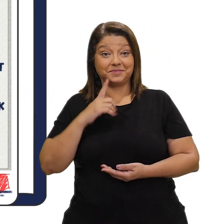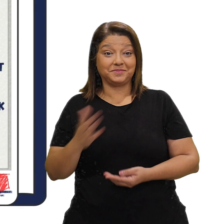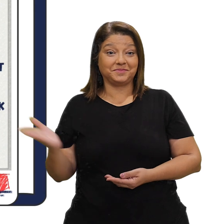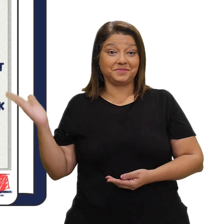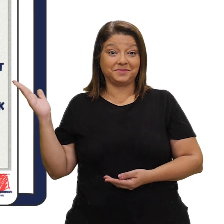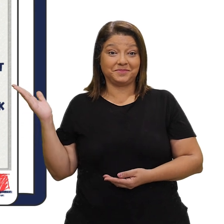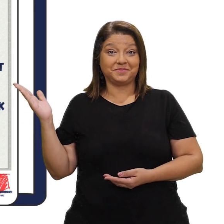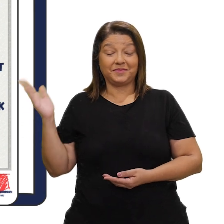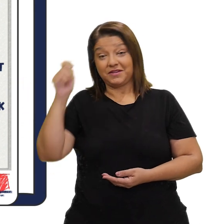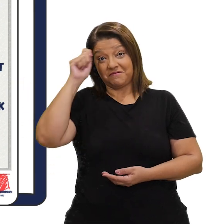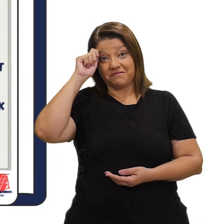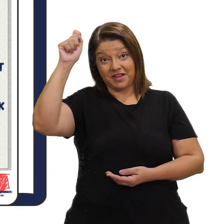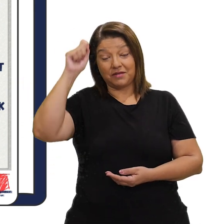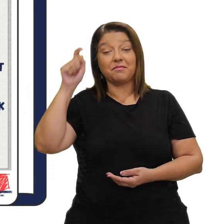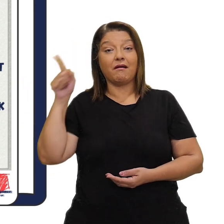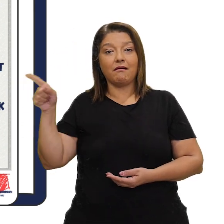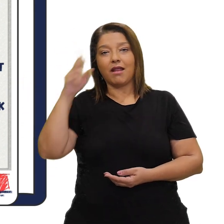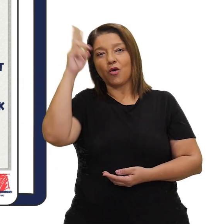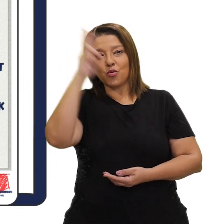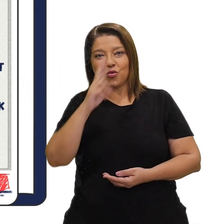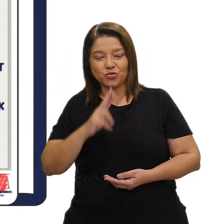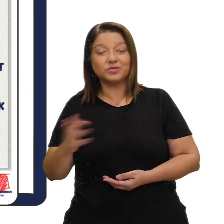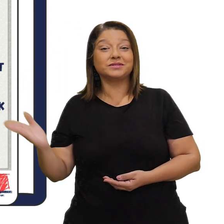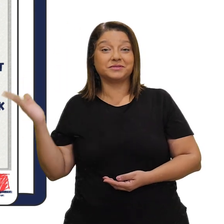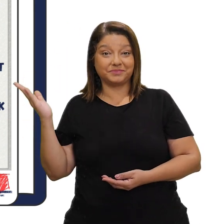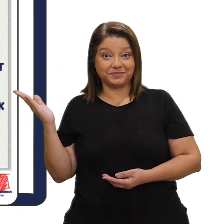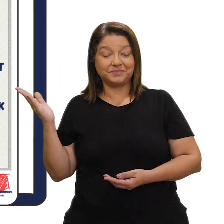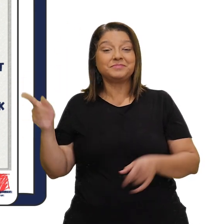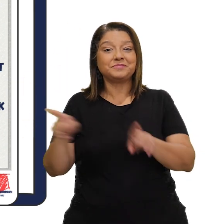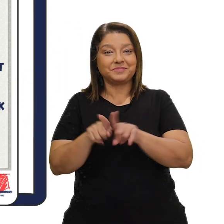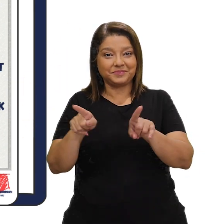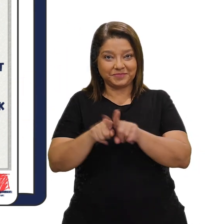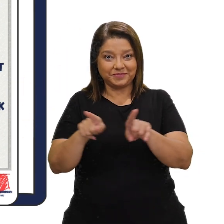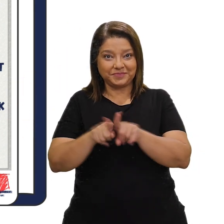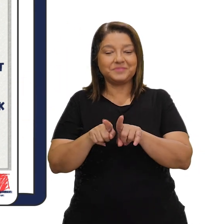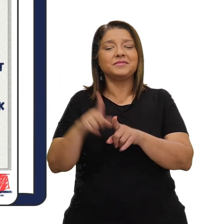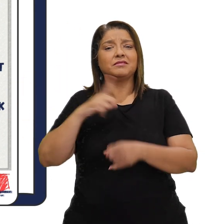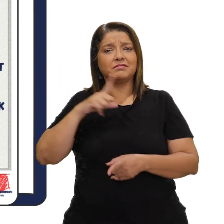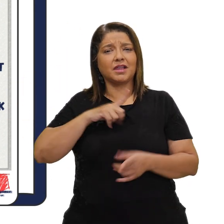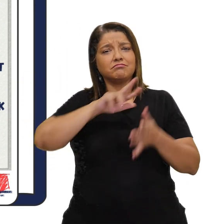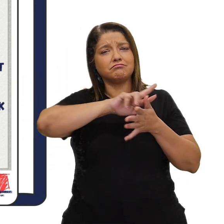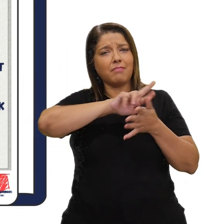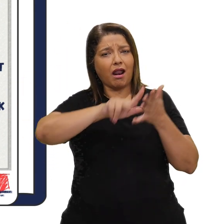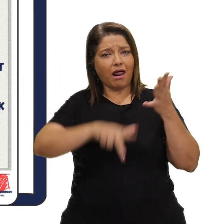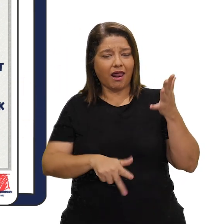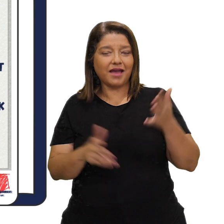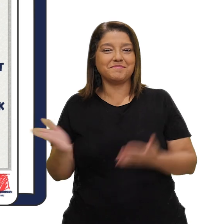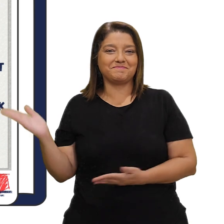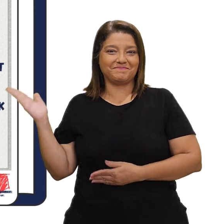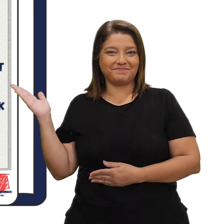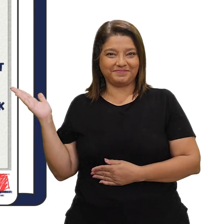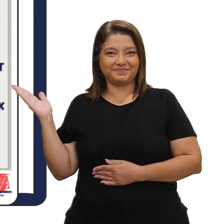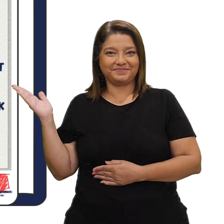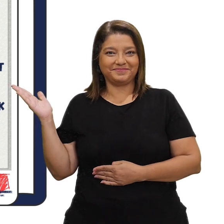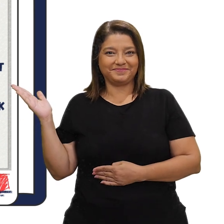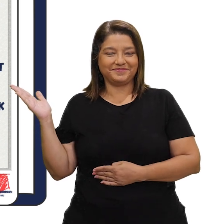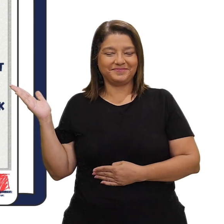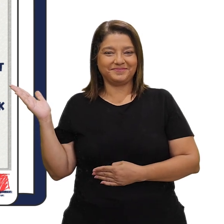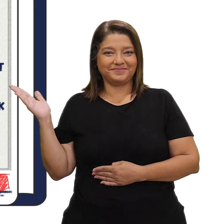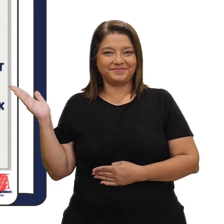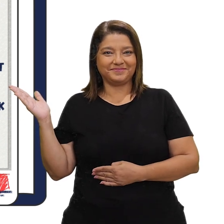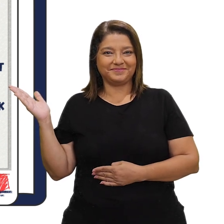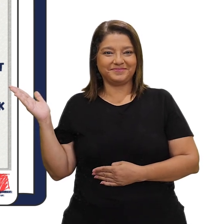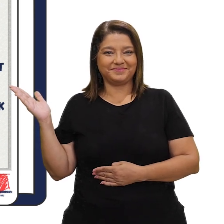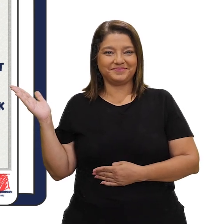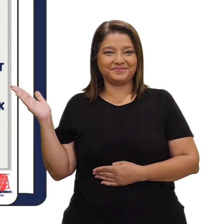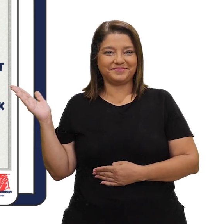de Lewis Carroll, Diário de Anne Frank, Diários de Franz Kafka,